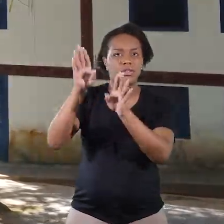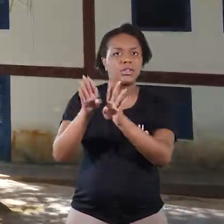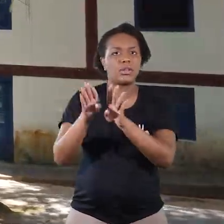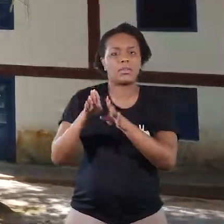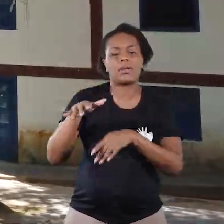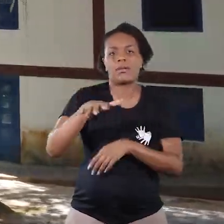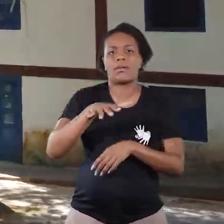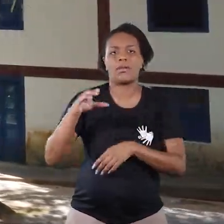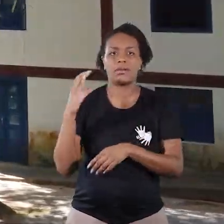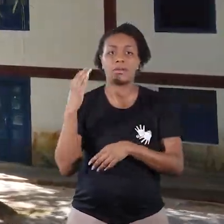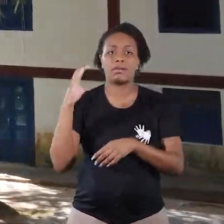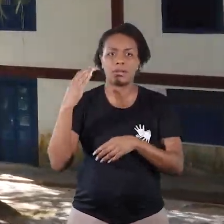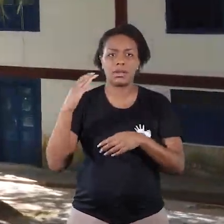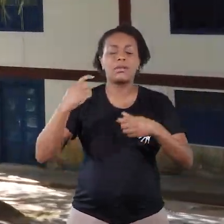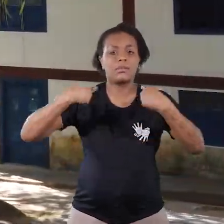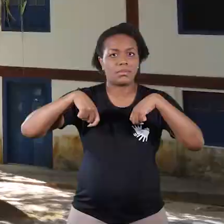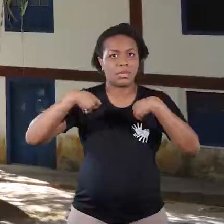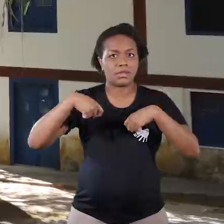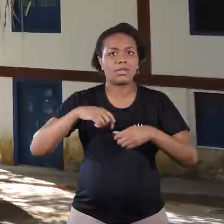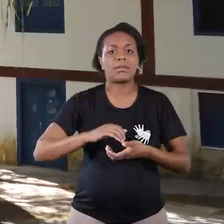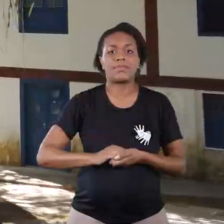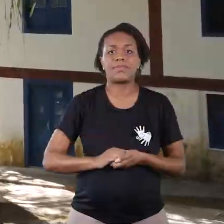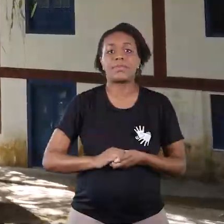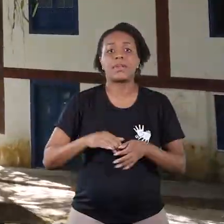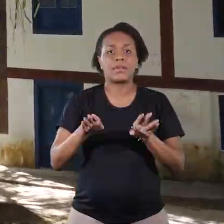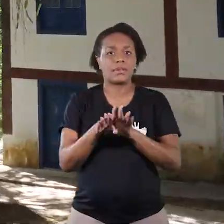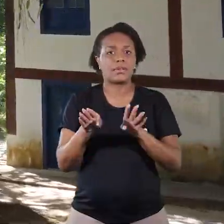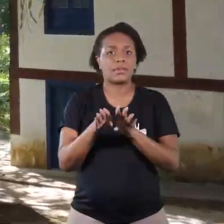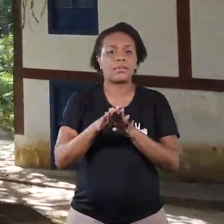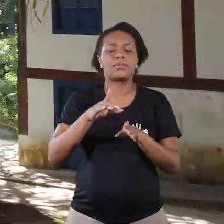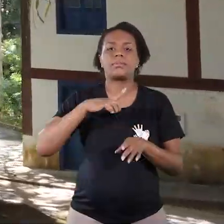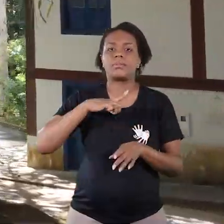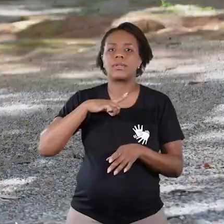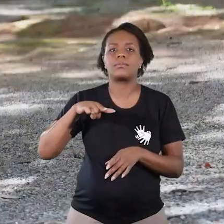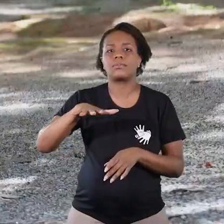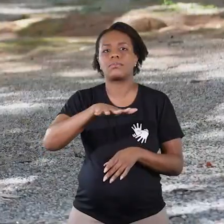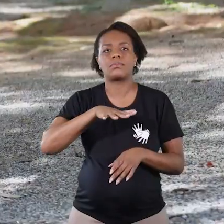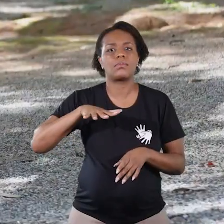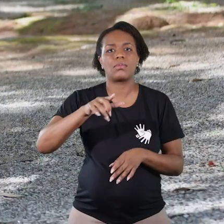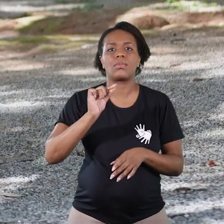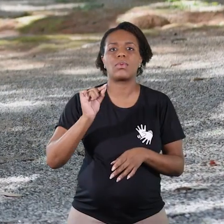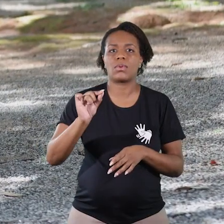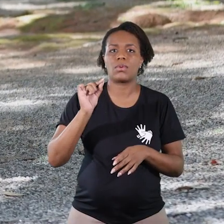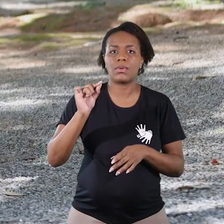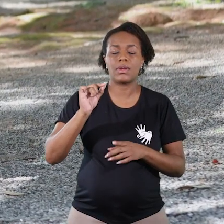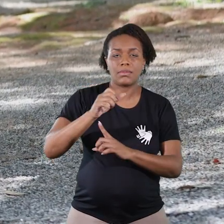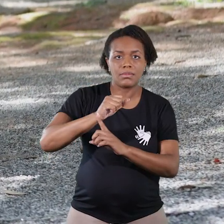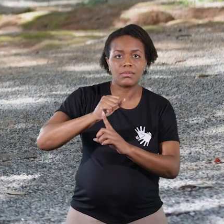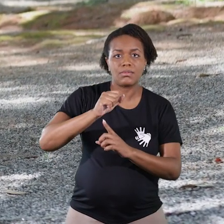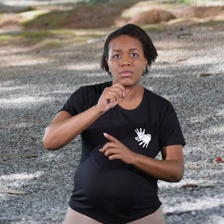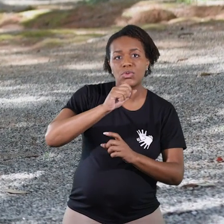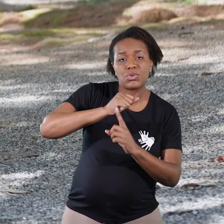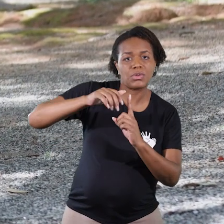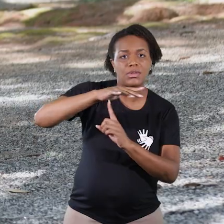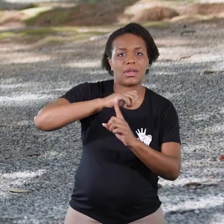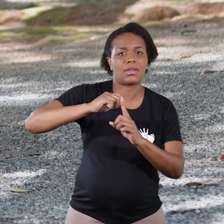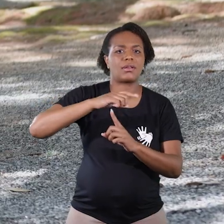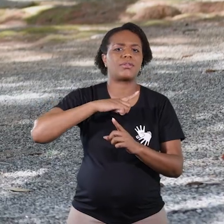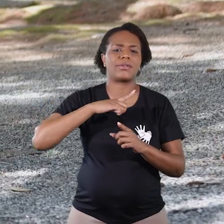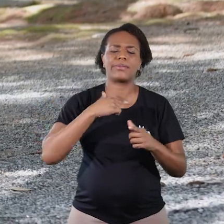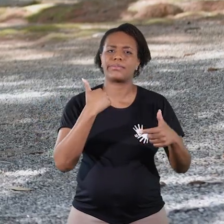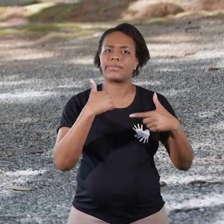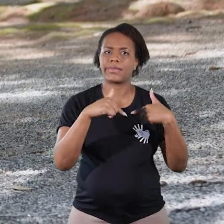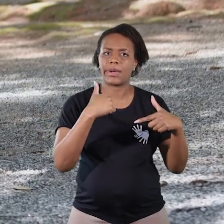gente vive agora, é muito grande. Além disso, a gente vive hoje uma situação em que a maior parte da sociedade vive no